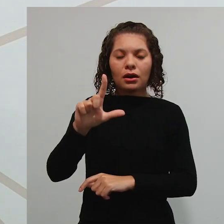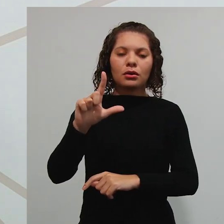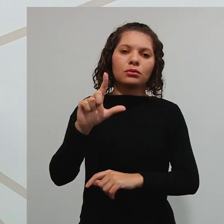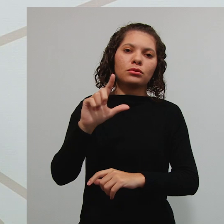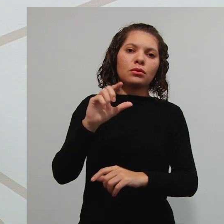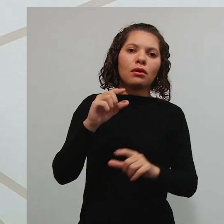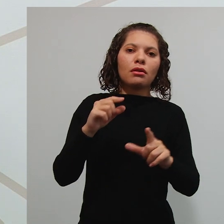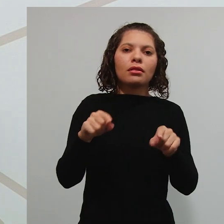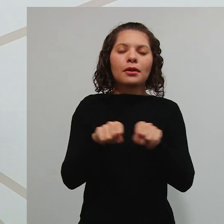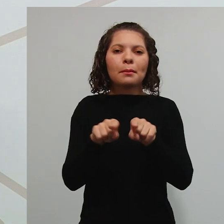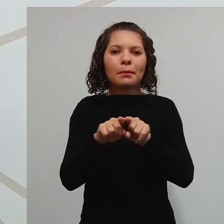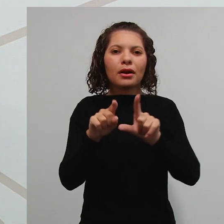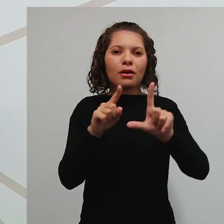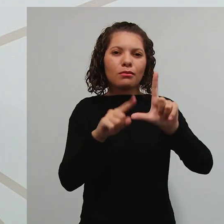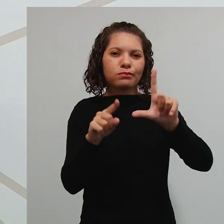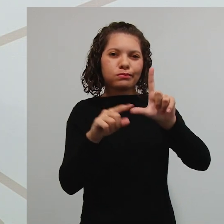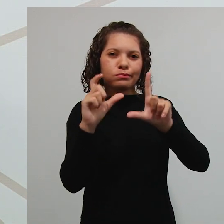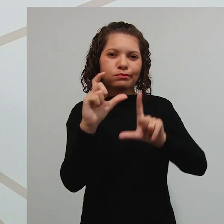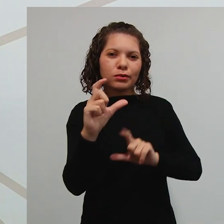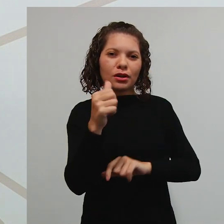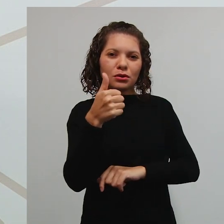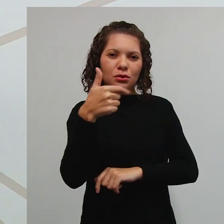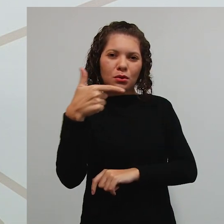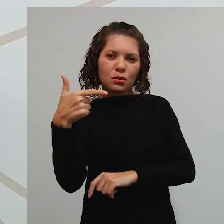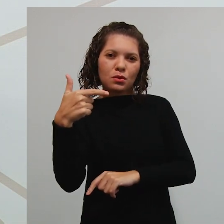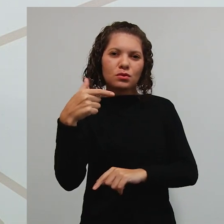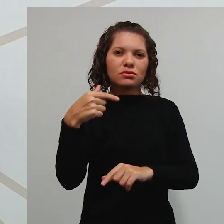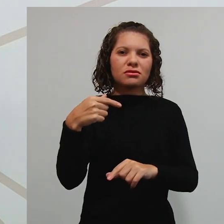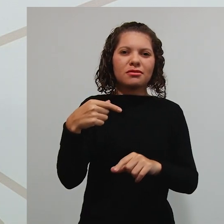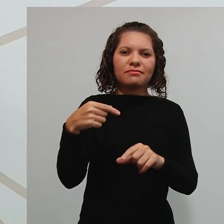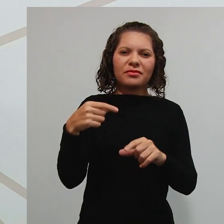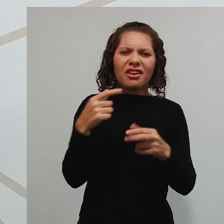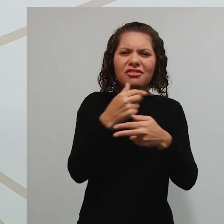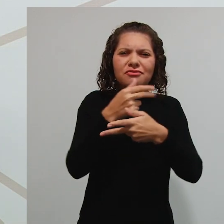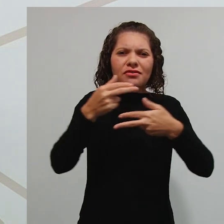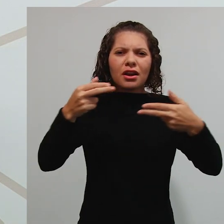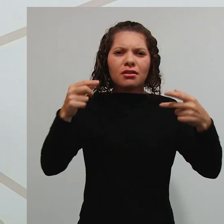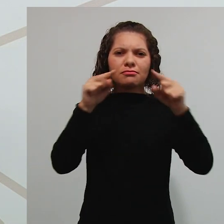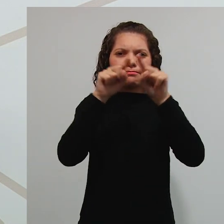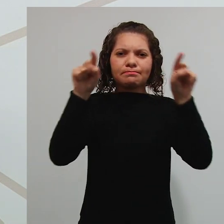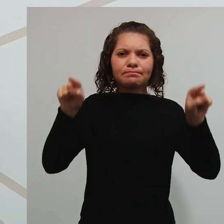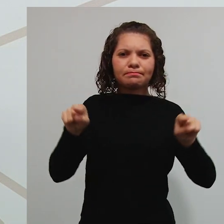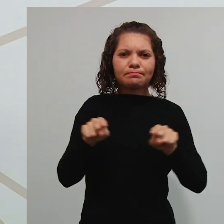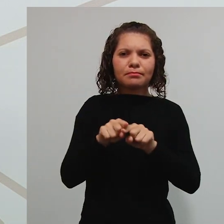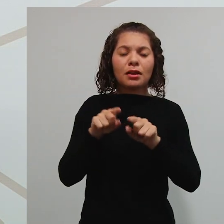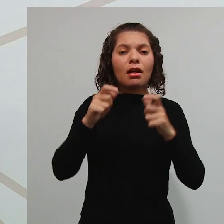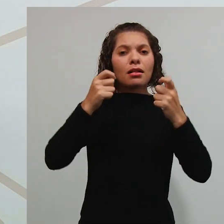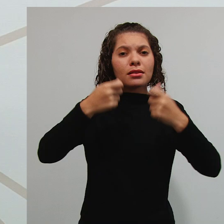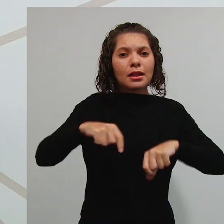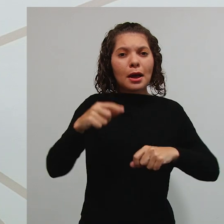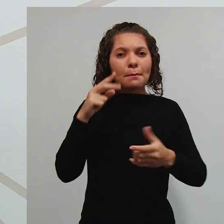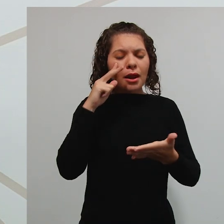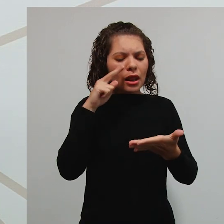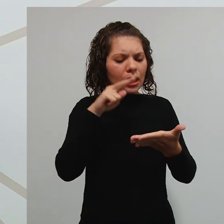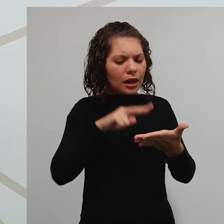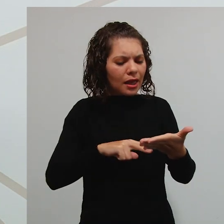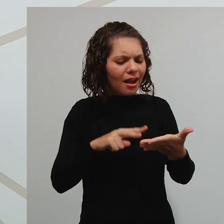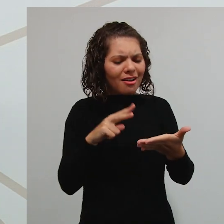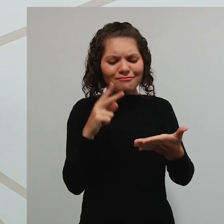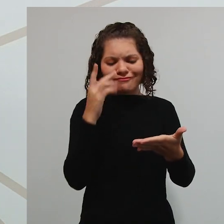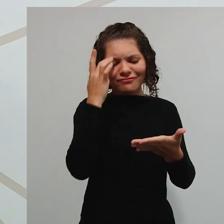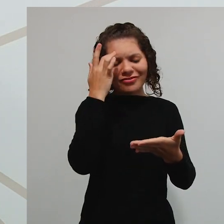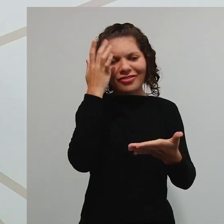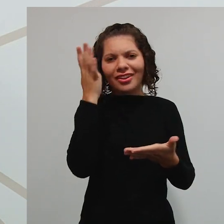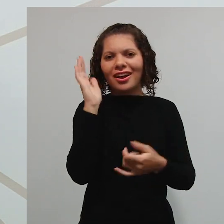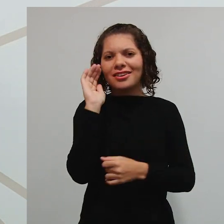o tamanho 12 para o texto em geral, as margens, isso serve para conferir legibilidade ao texto, fica fácil